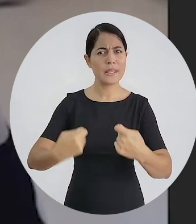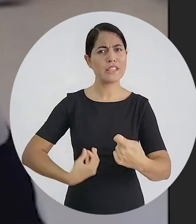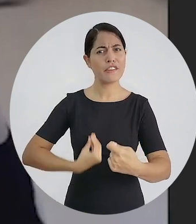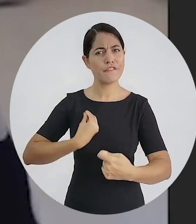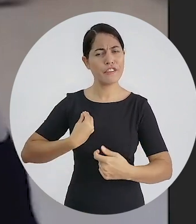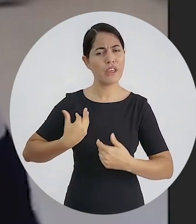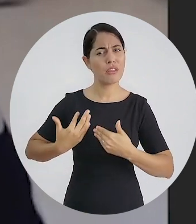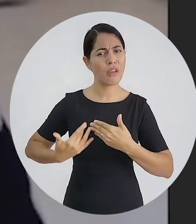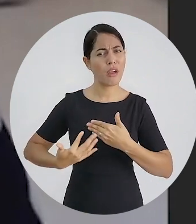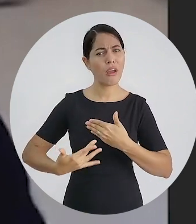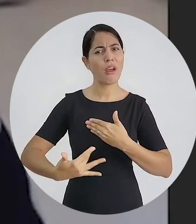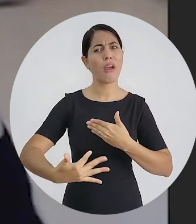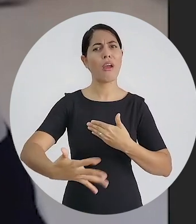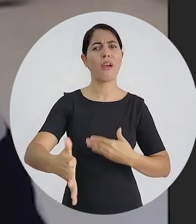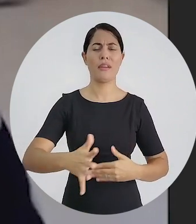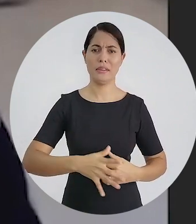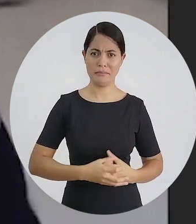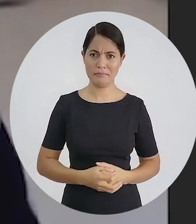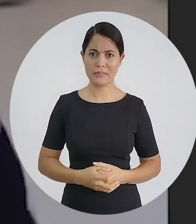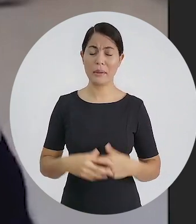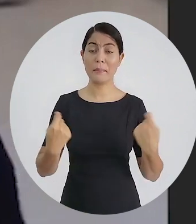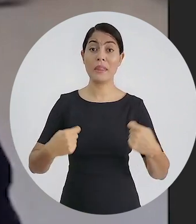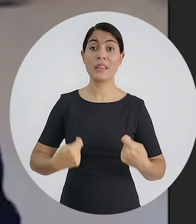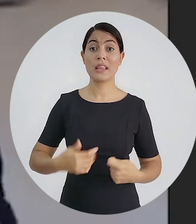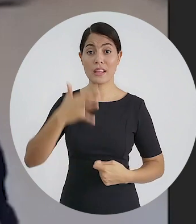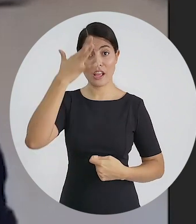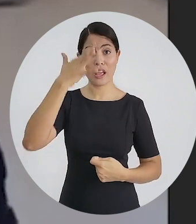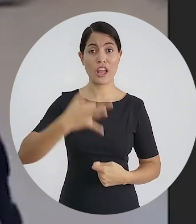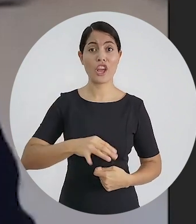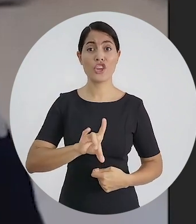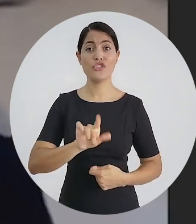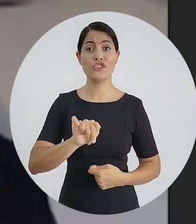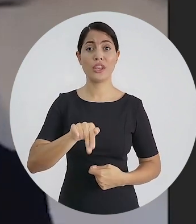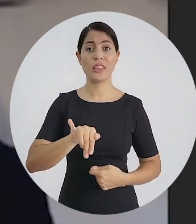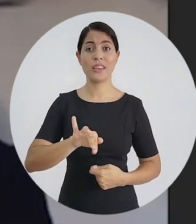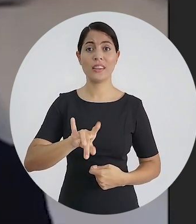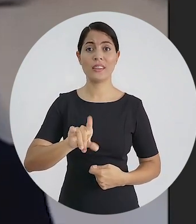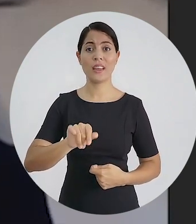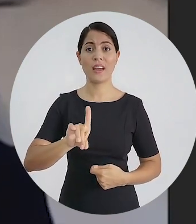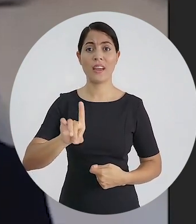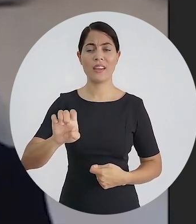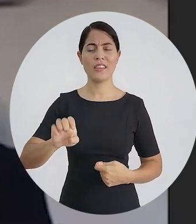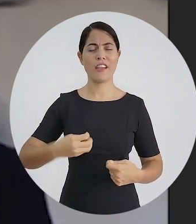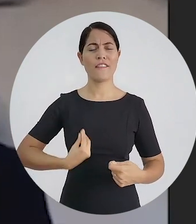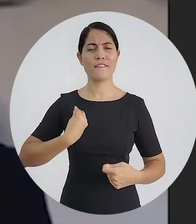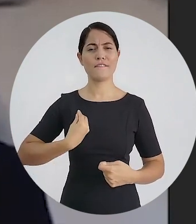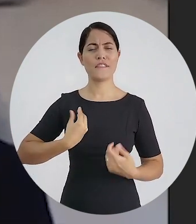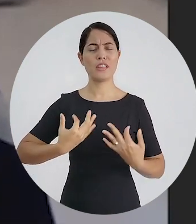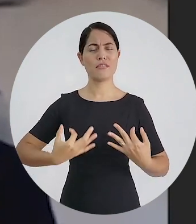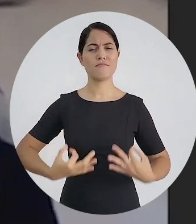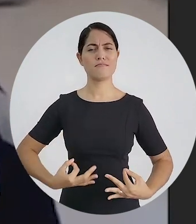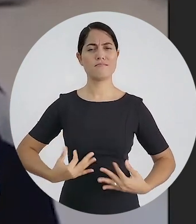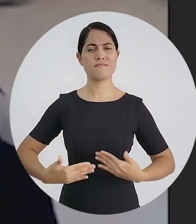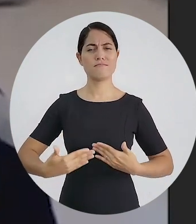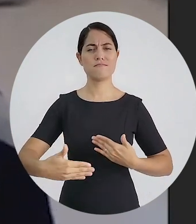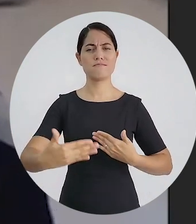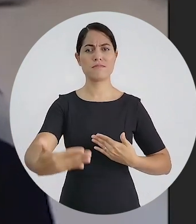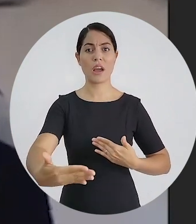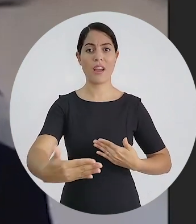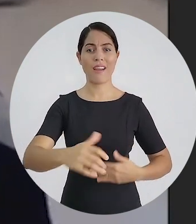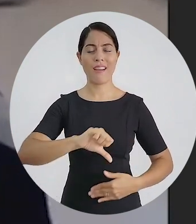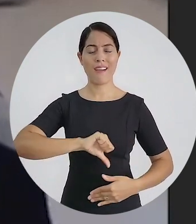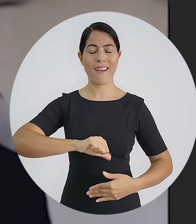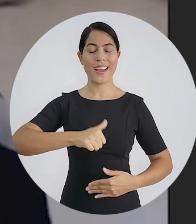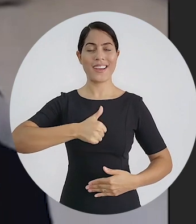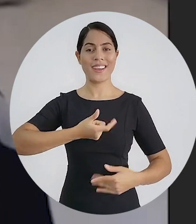suas vidas, reconstruir as suas dignidades, retomarem a autoestima. Cabe ao